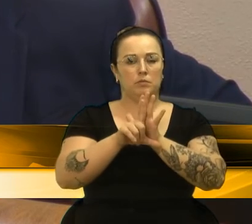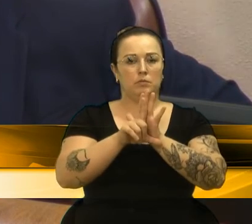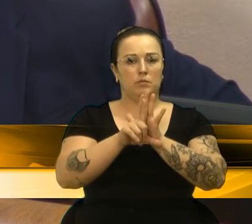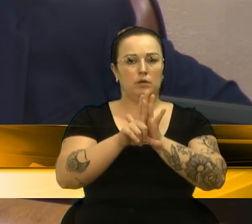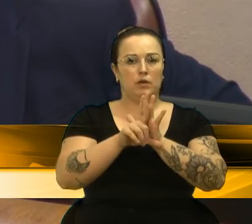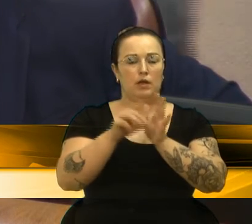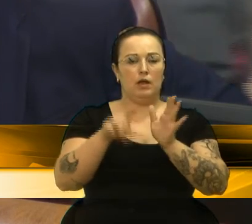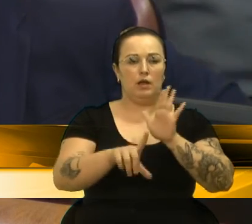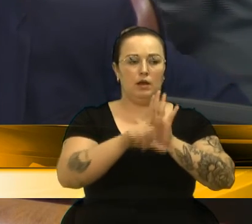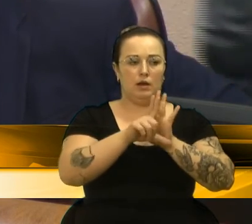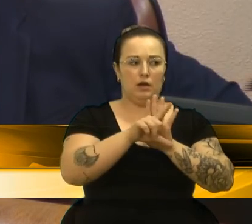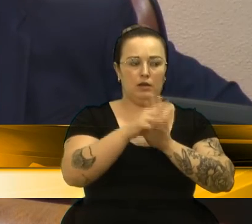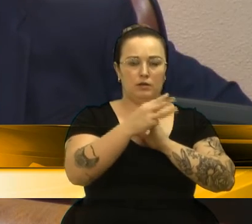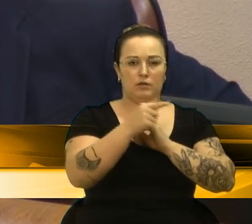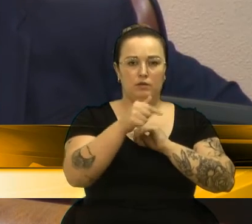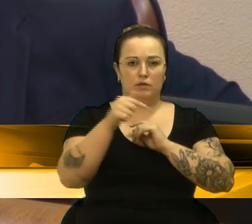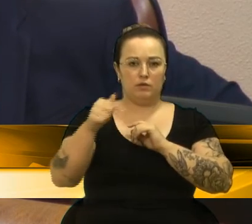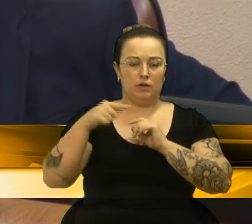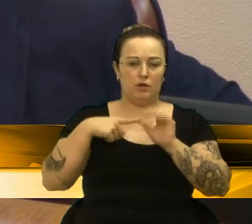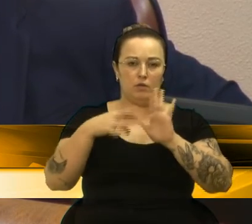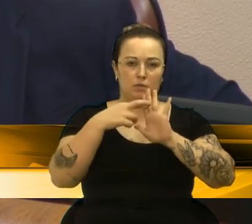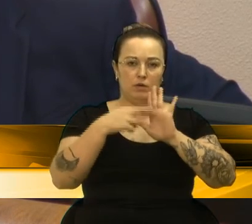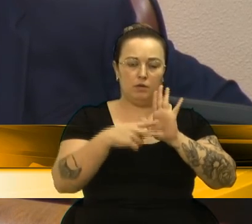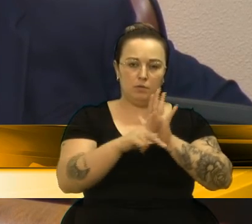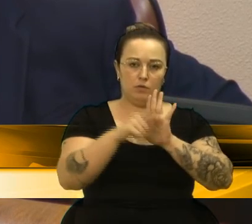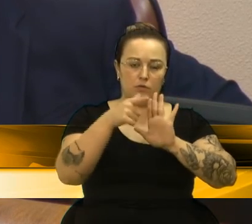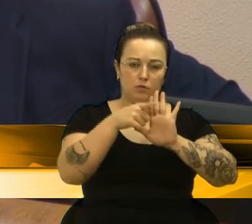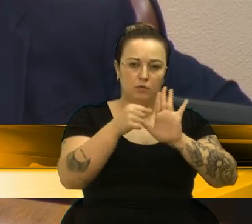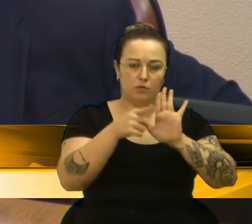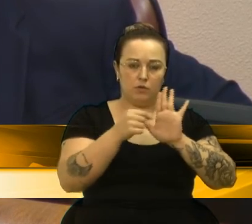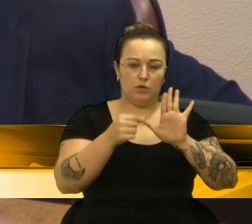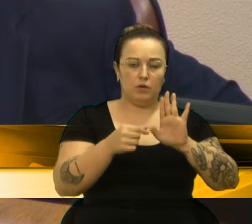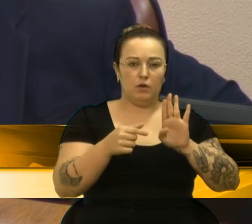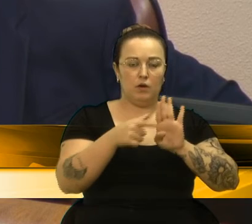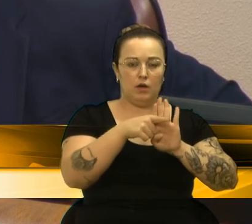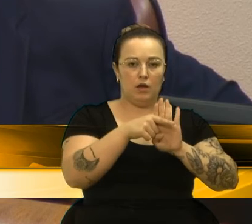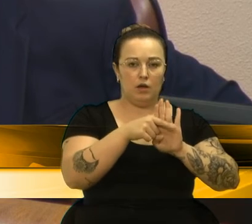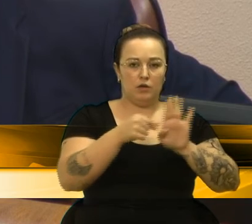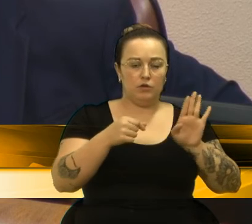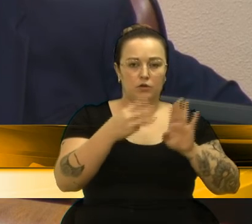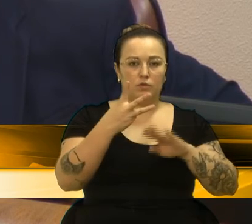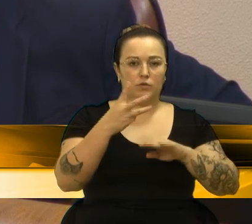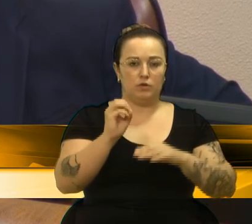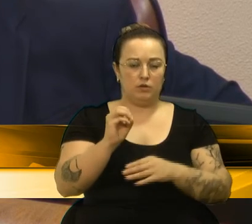377/2010, mas sim uma regulamentação de seus artigos. Artigo 30.